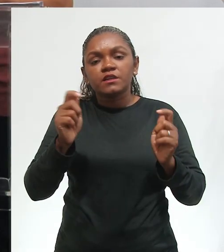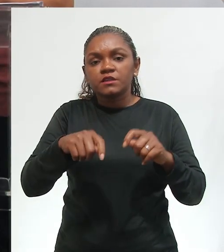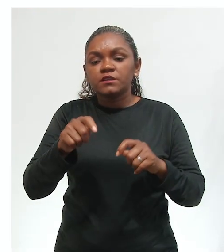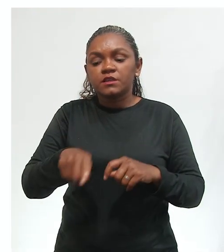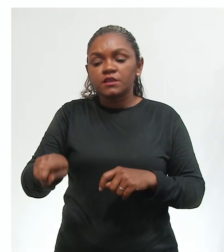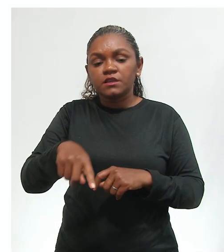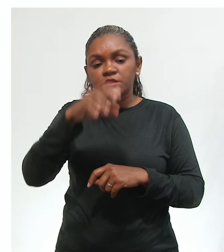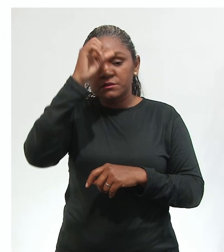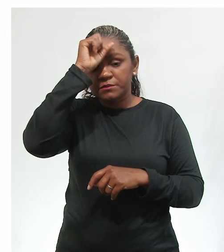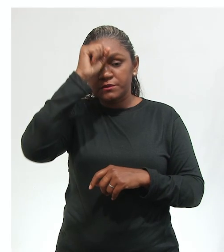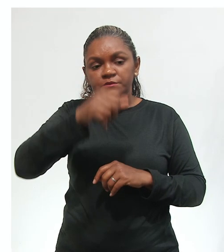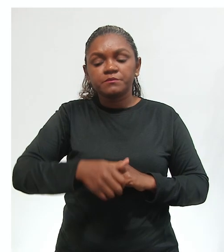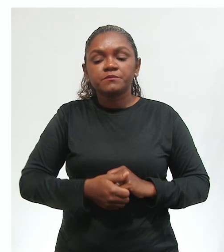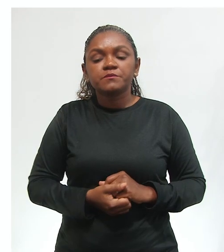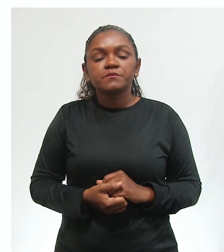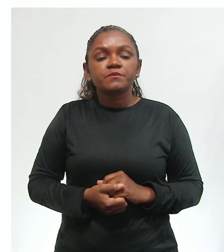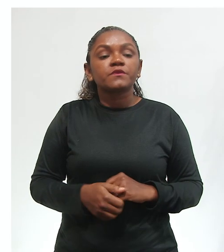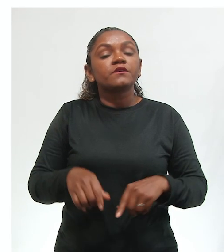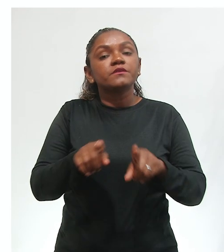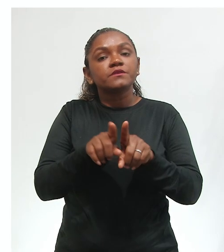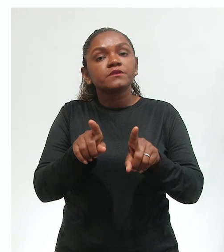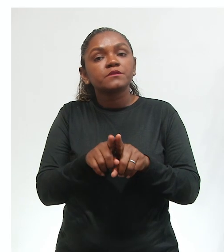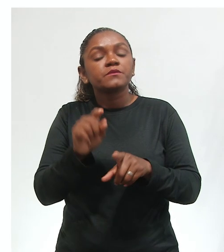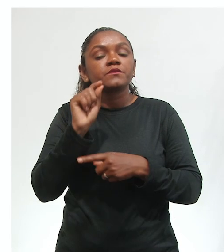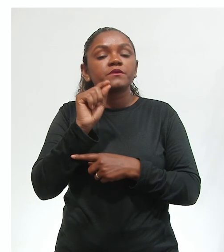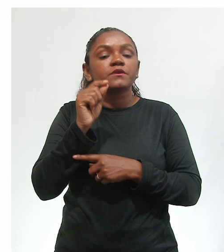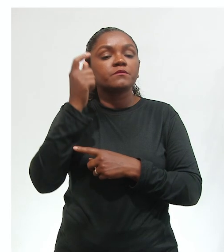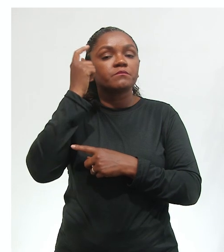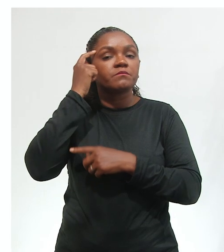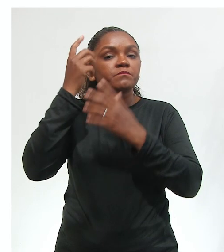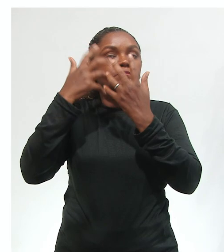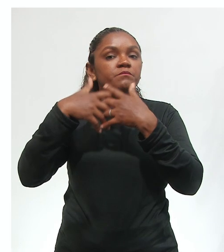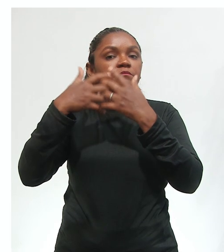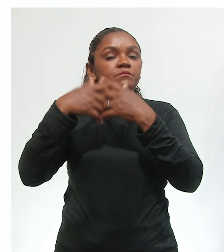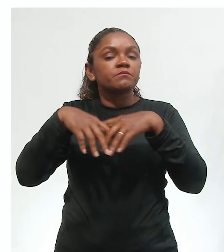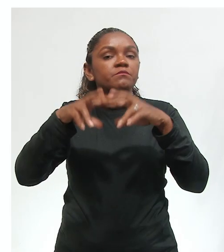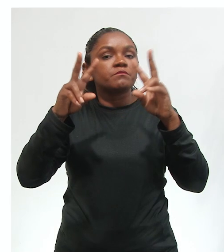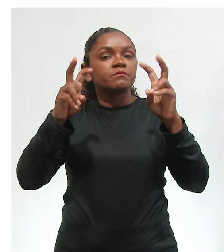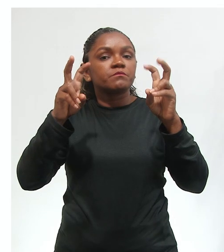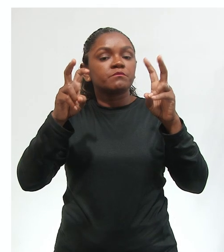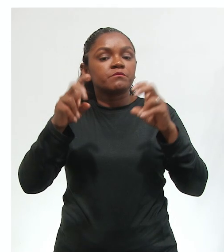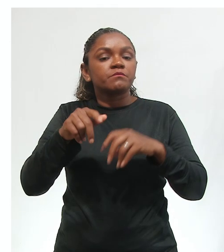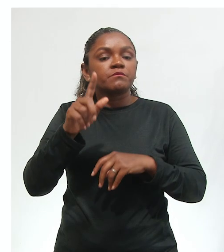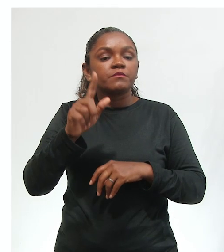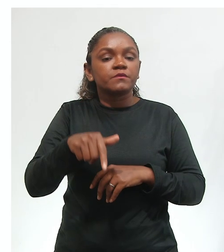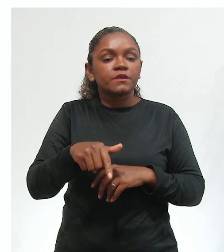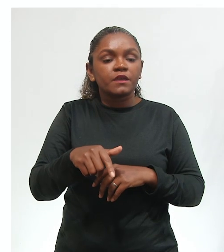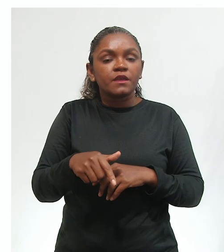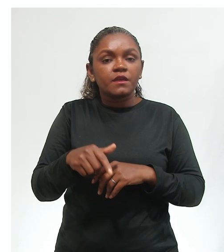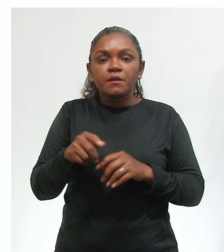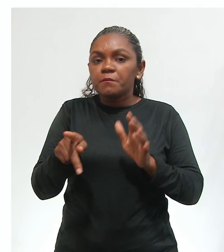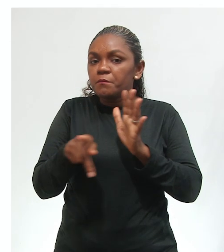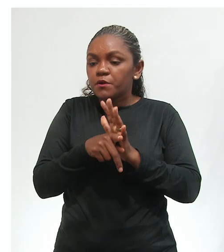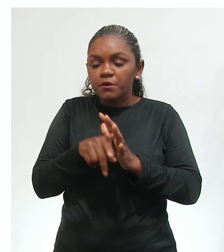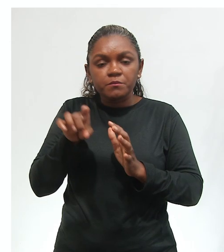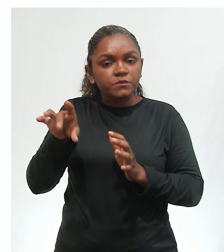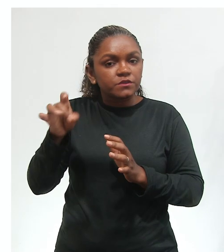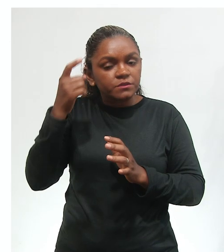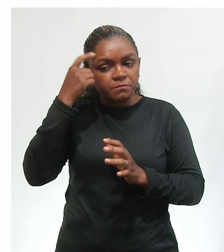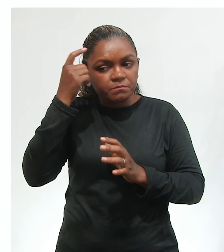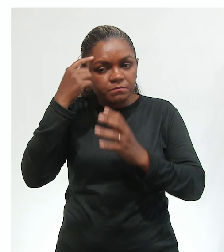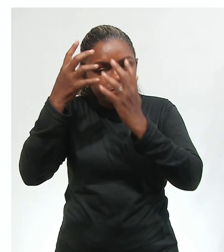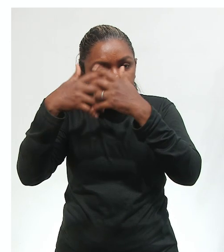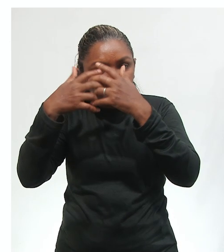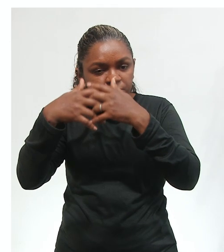gente ensinar tudo, né? E nós vamos pensar, então, ensinar isso no universo do cálculo mental, com atividades